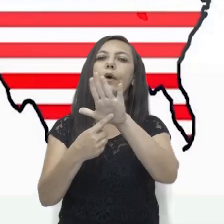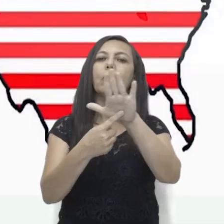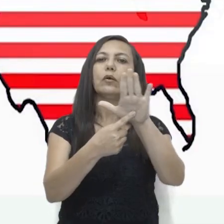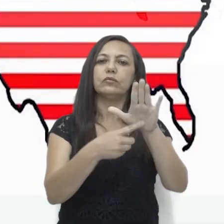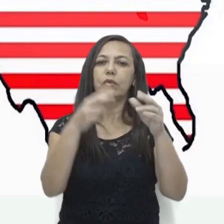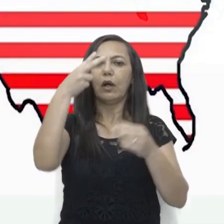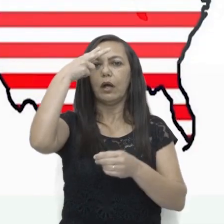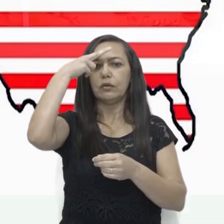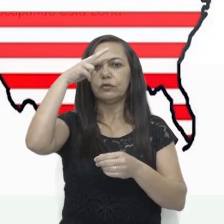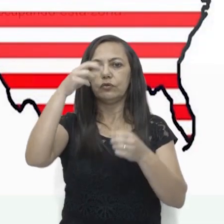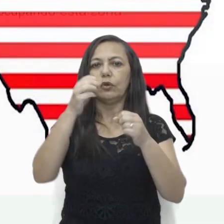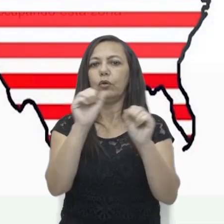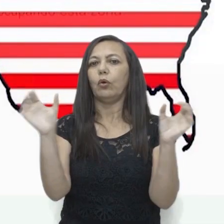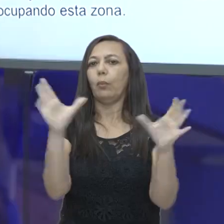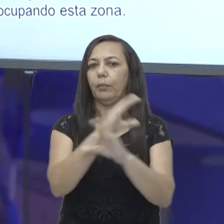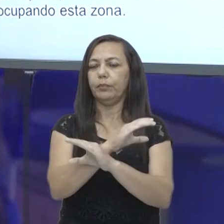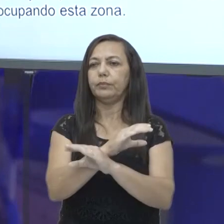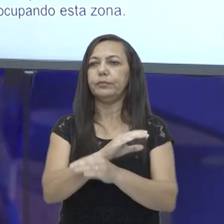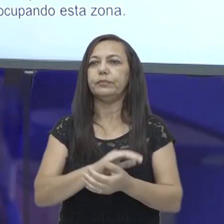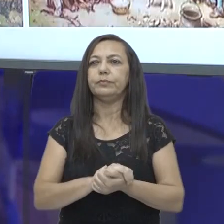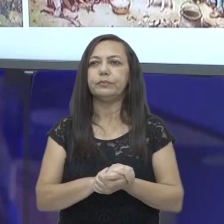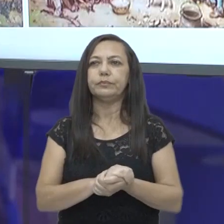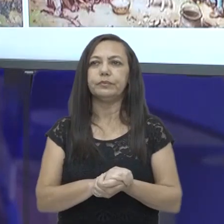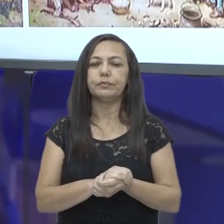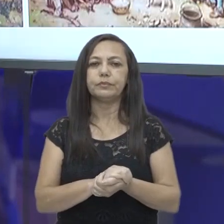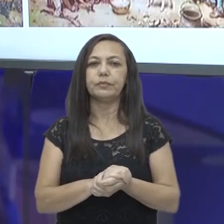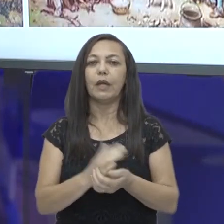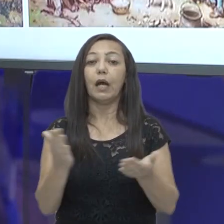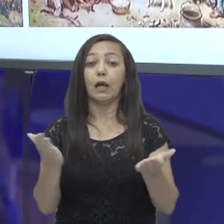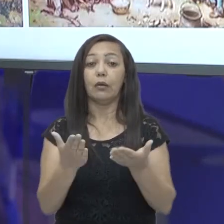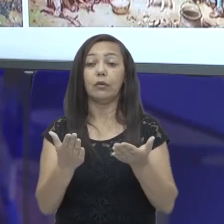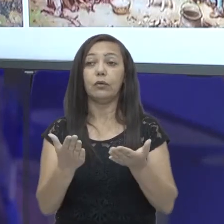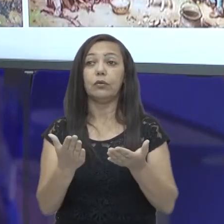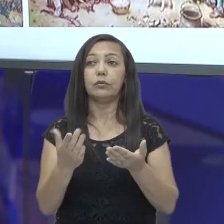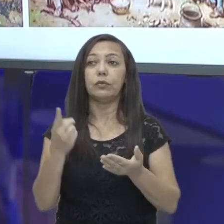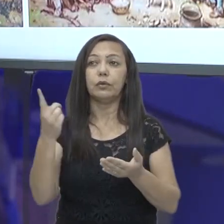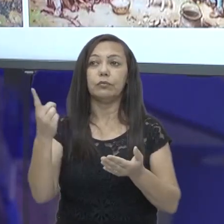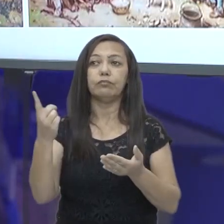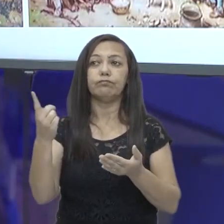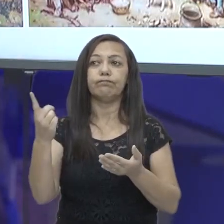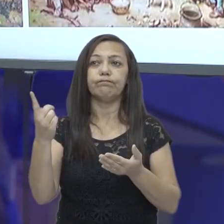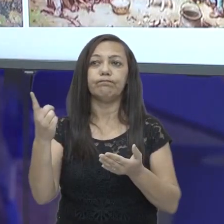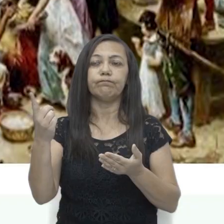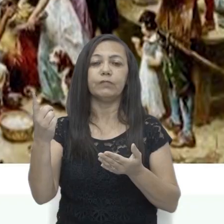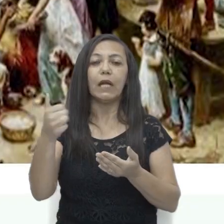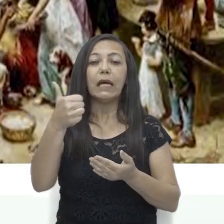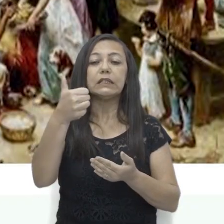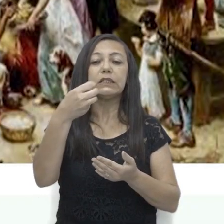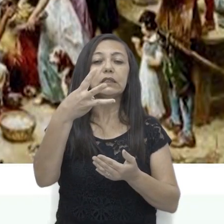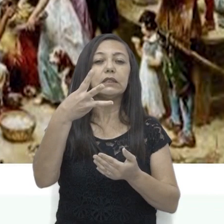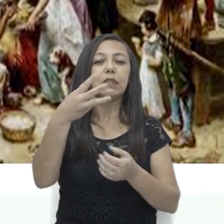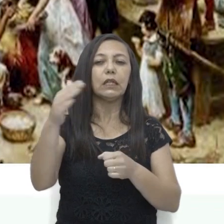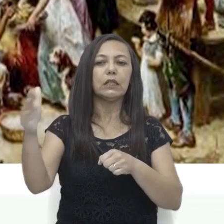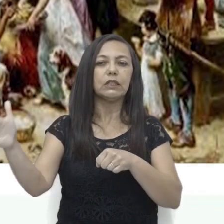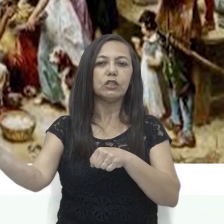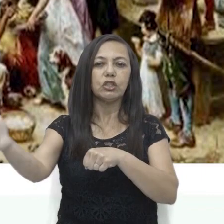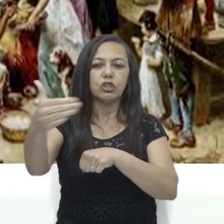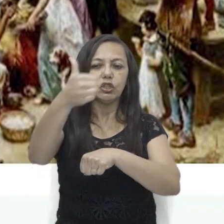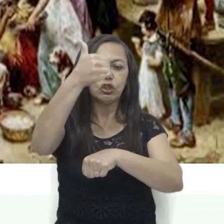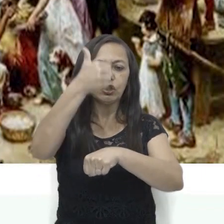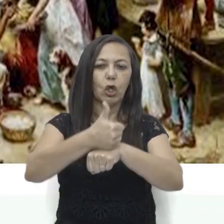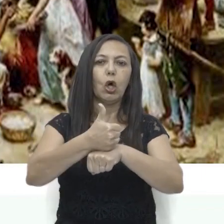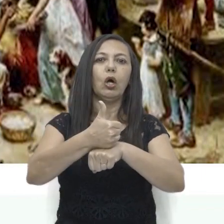certo? Para colonização. Vamos voltar aqui. A marcha para o oeste. Observe